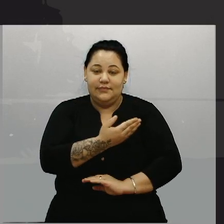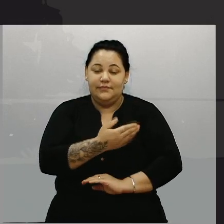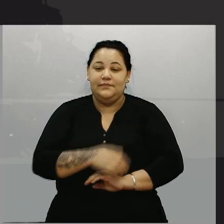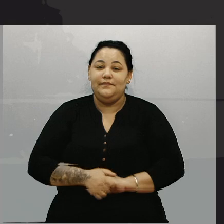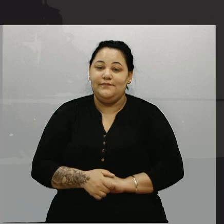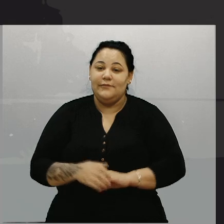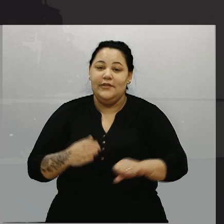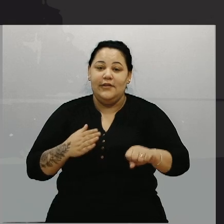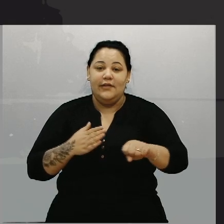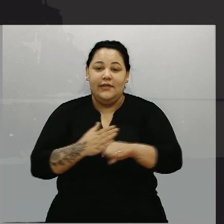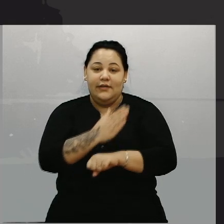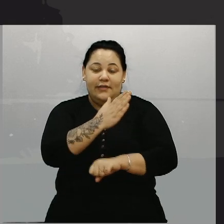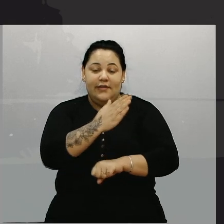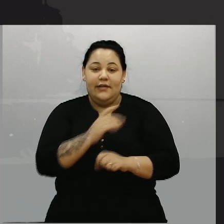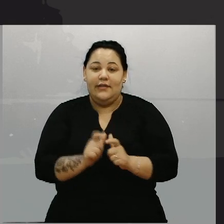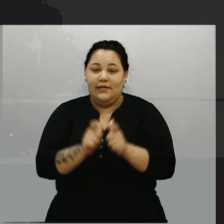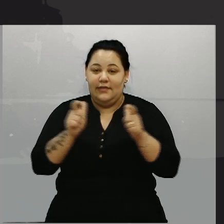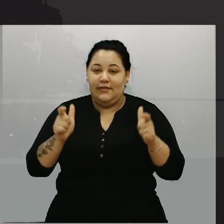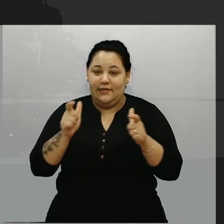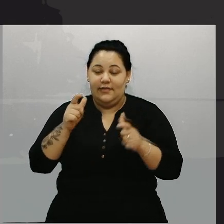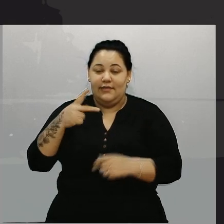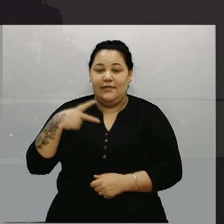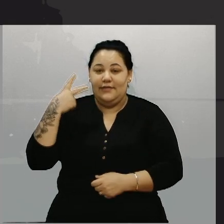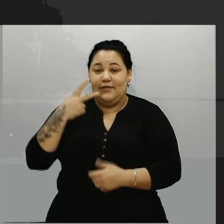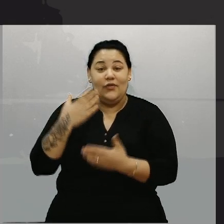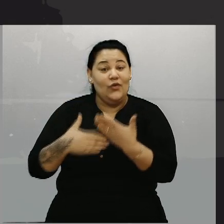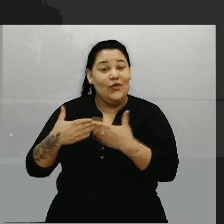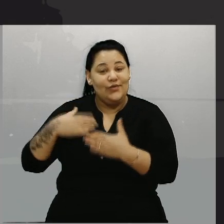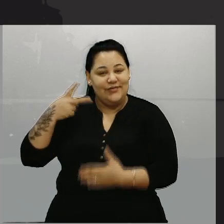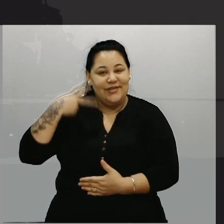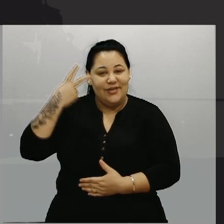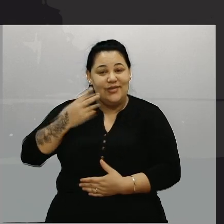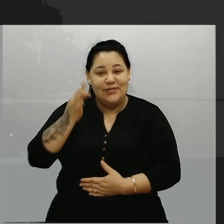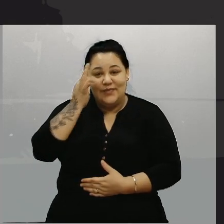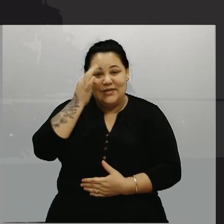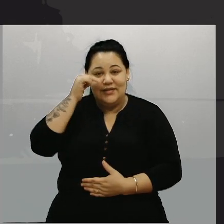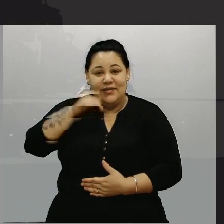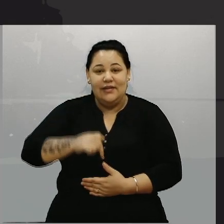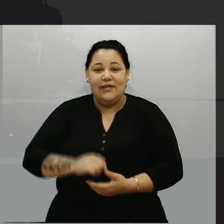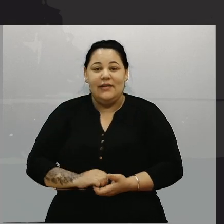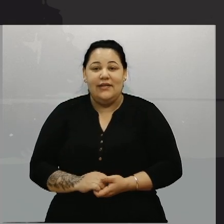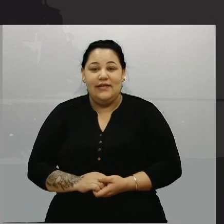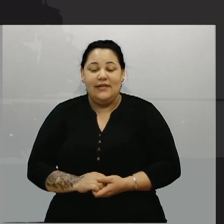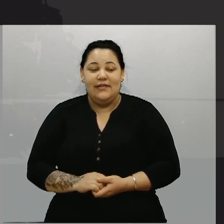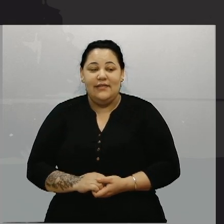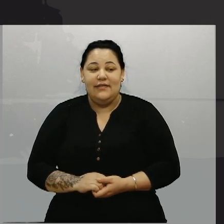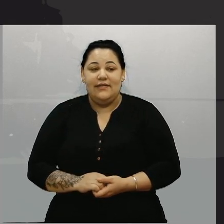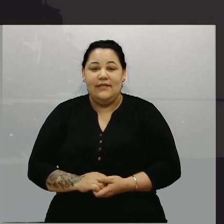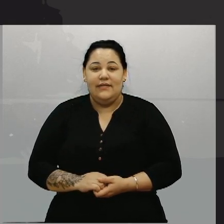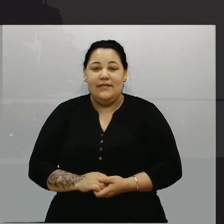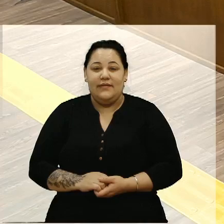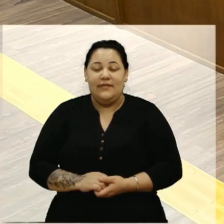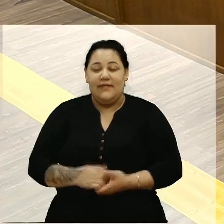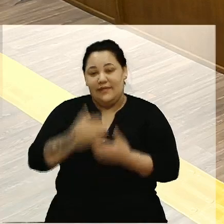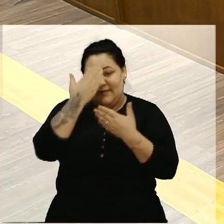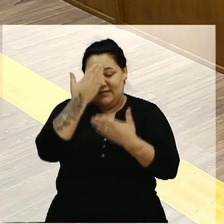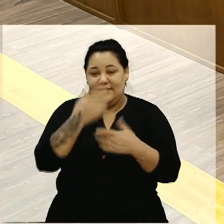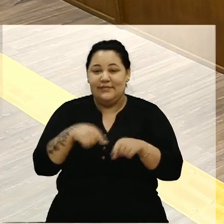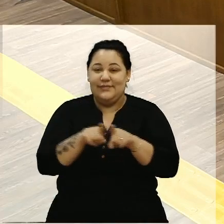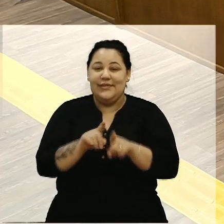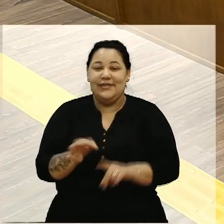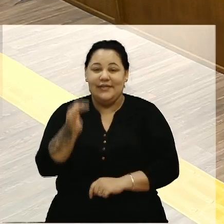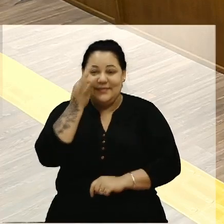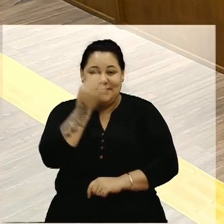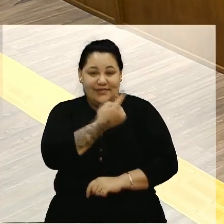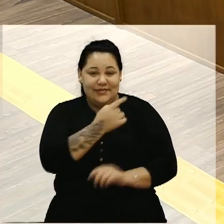125/2024 foi aprovado por unanimidade das vereadoras e vereadores. Agradecendo a presença